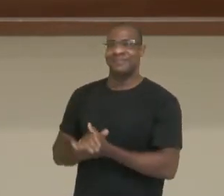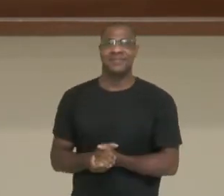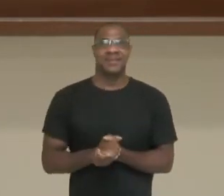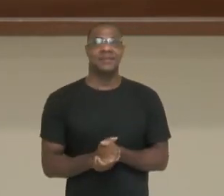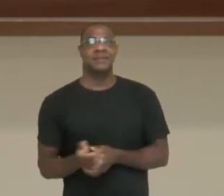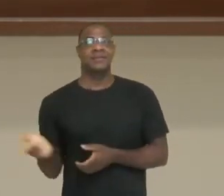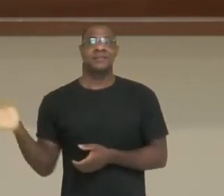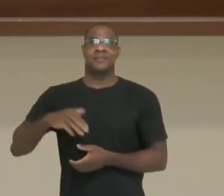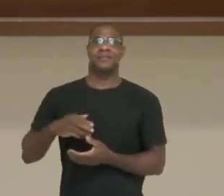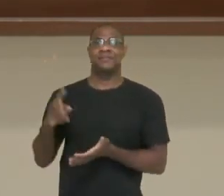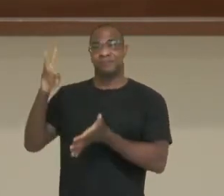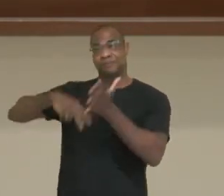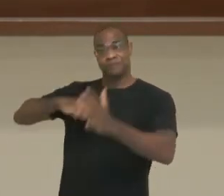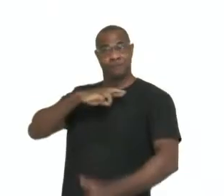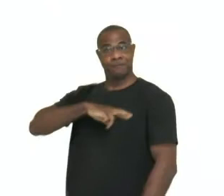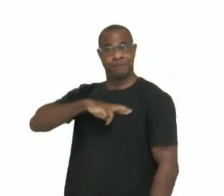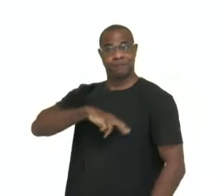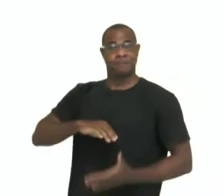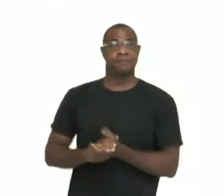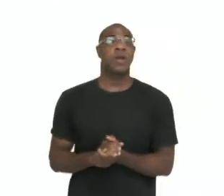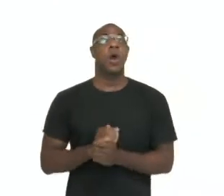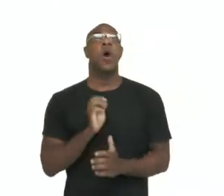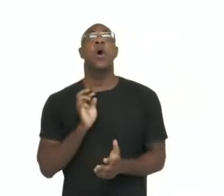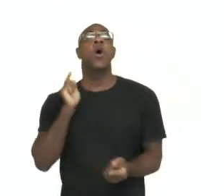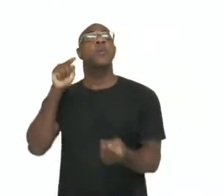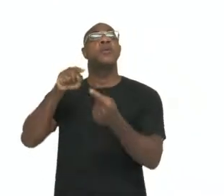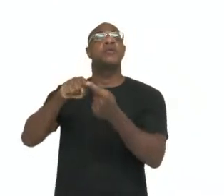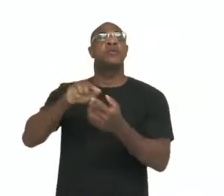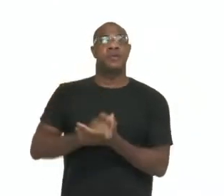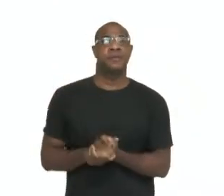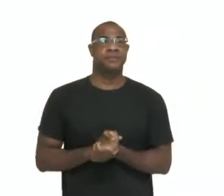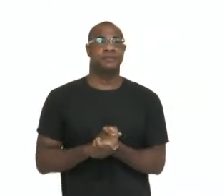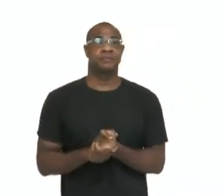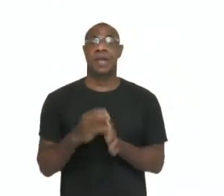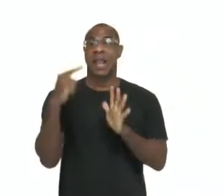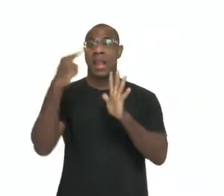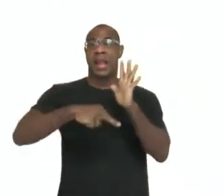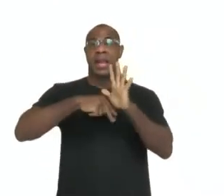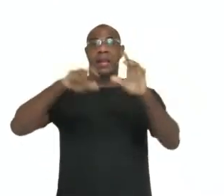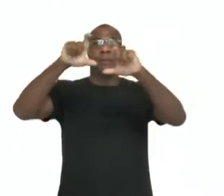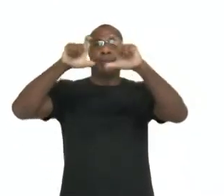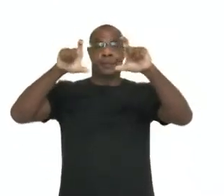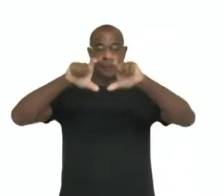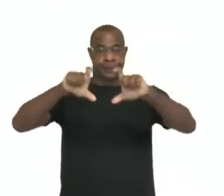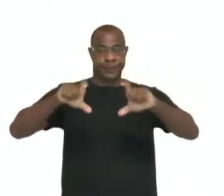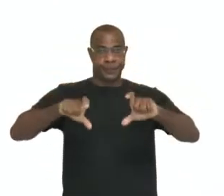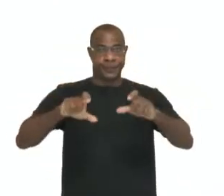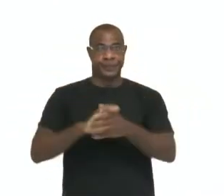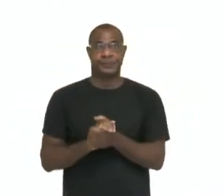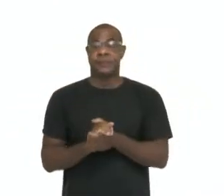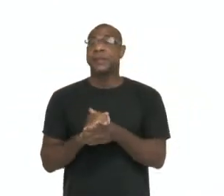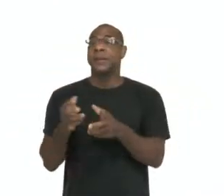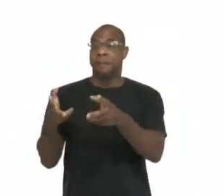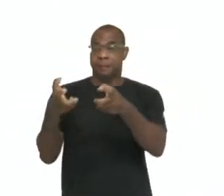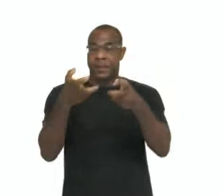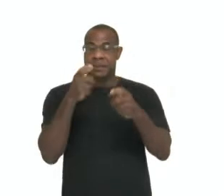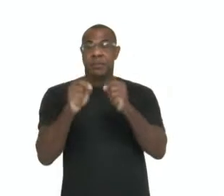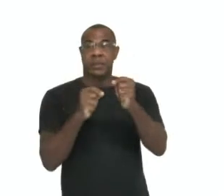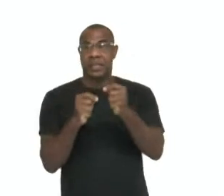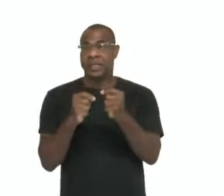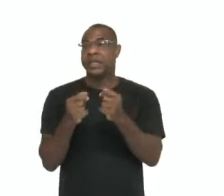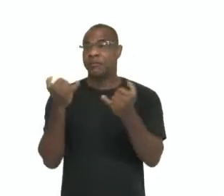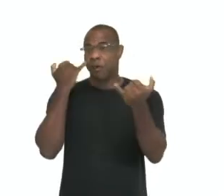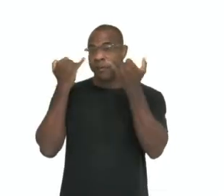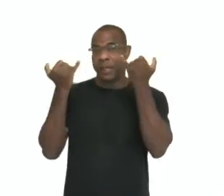lá ler o romance? Objetivos então: ler trecho de um romance, localizando informações